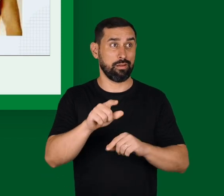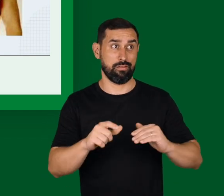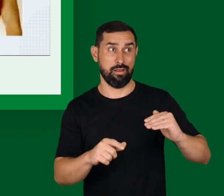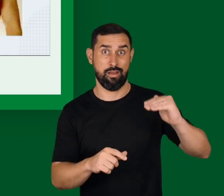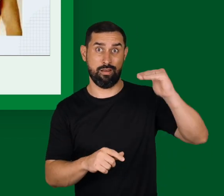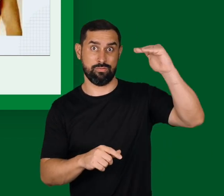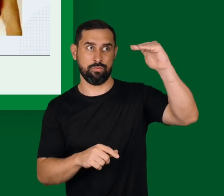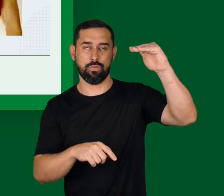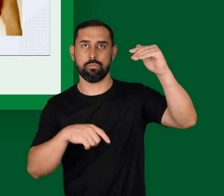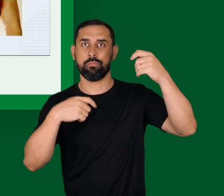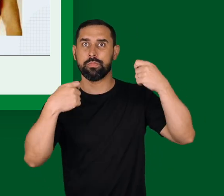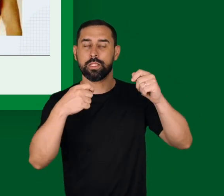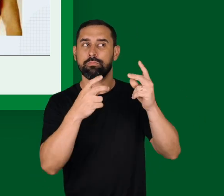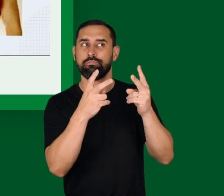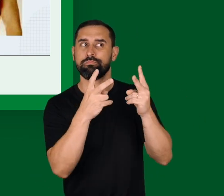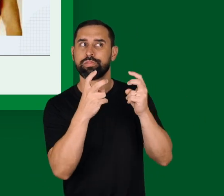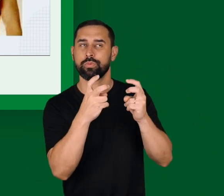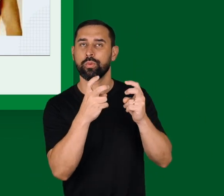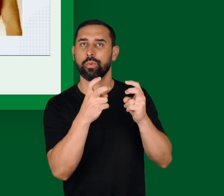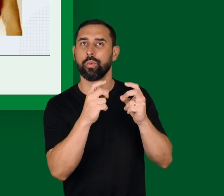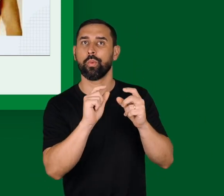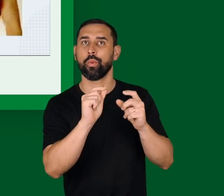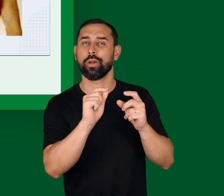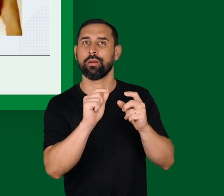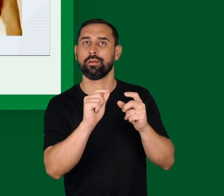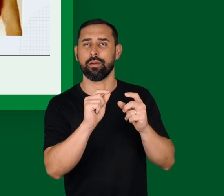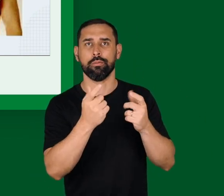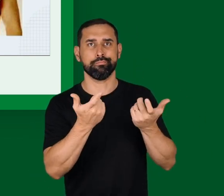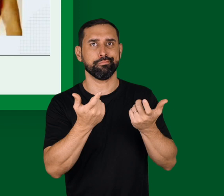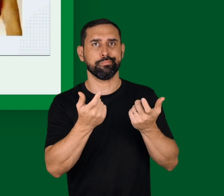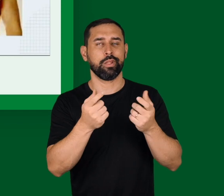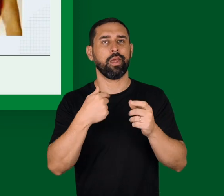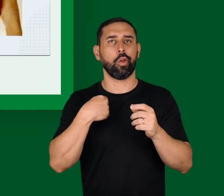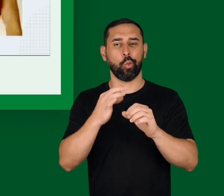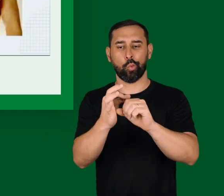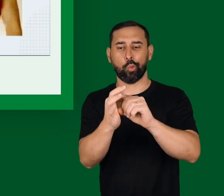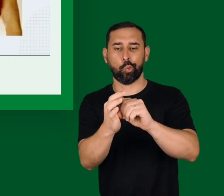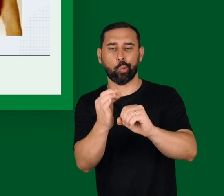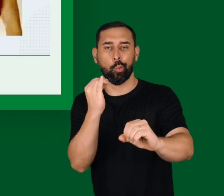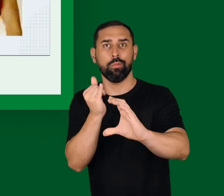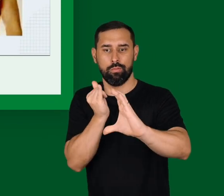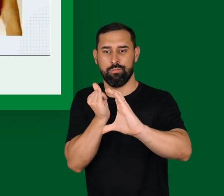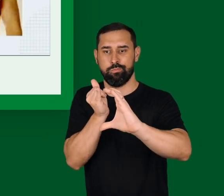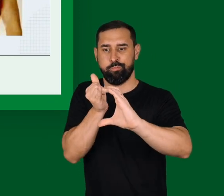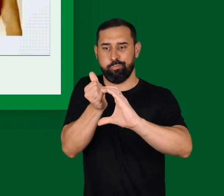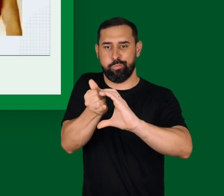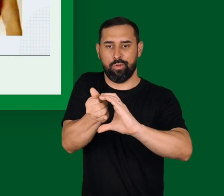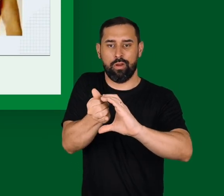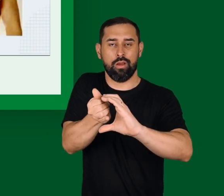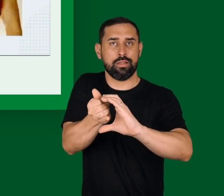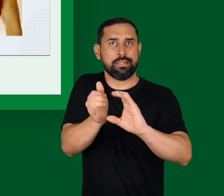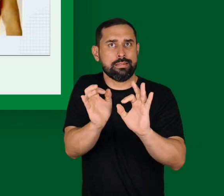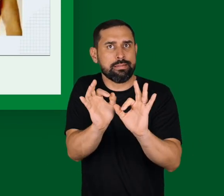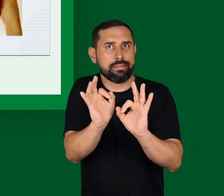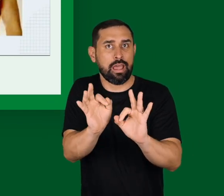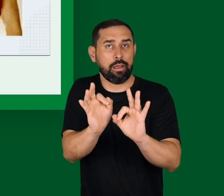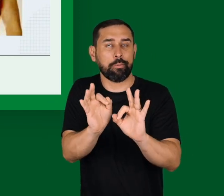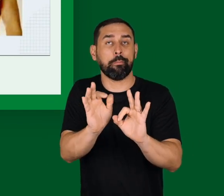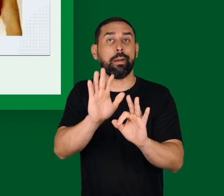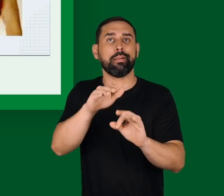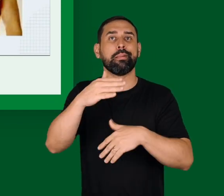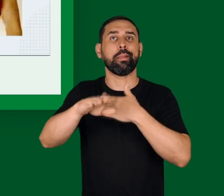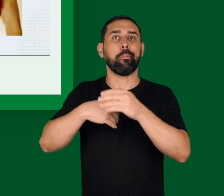que, também no adulto a gente tem que estar atento à medida de introdução daquele tubo, para que a gente não faça uma